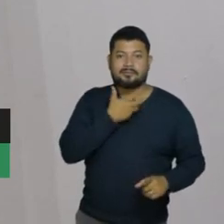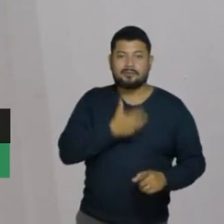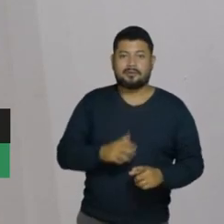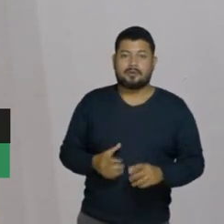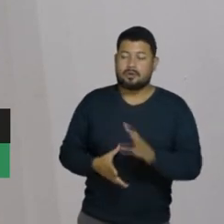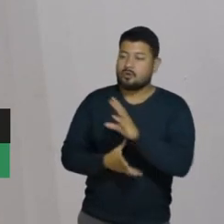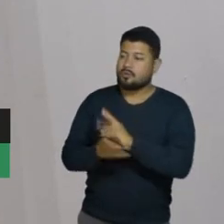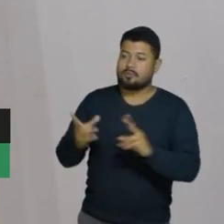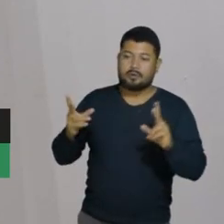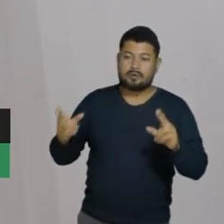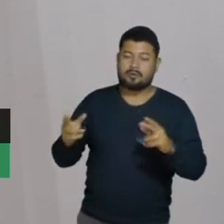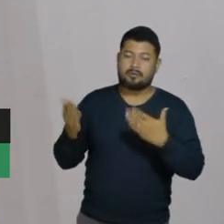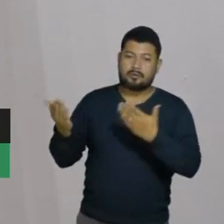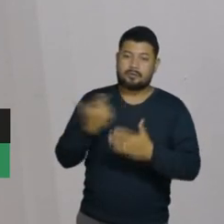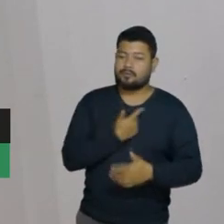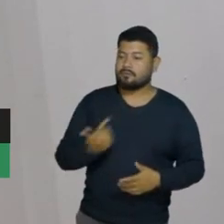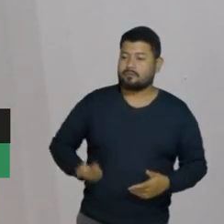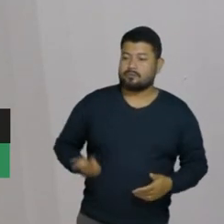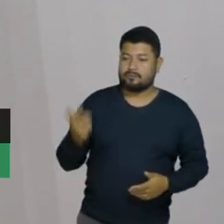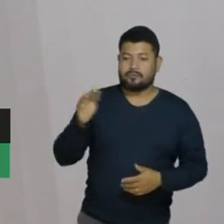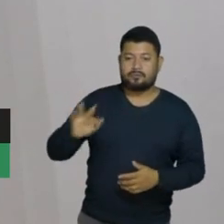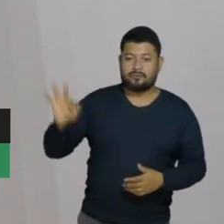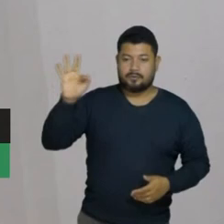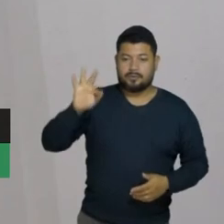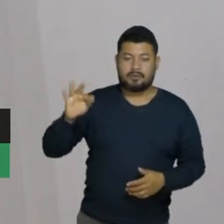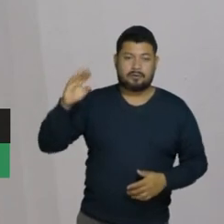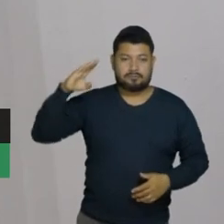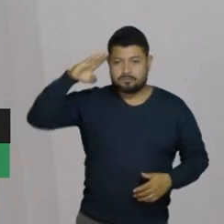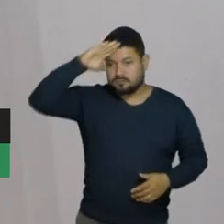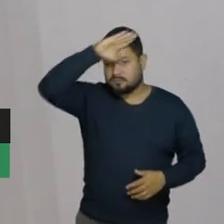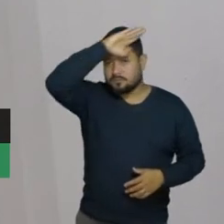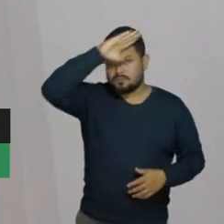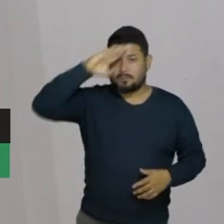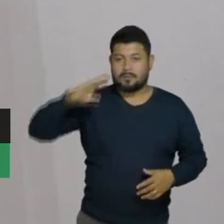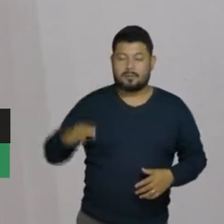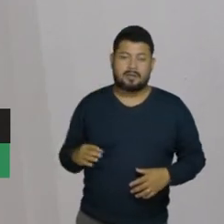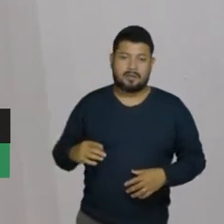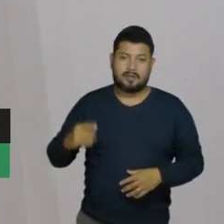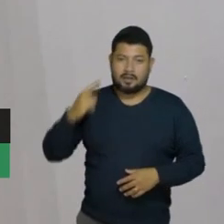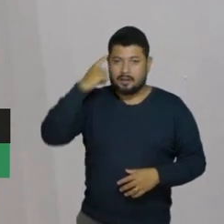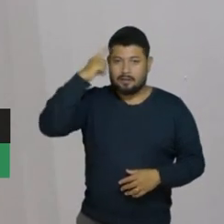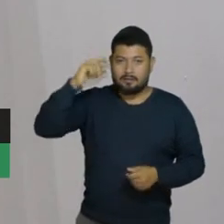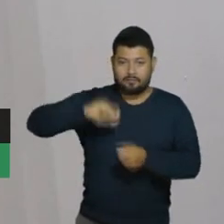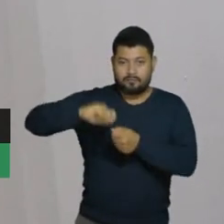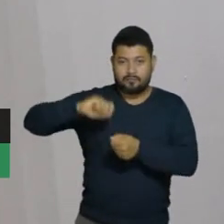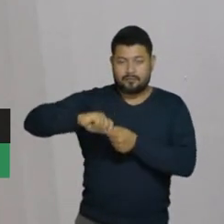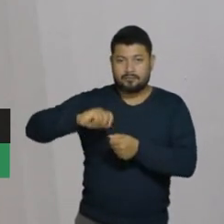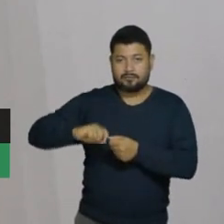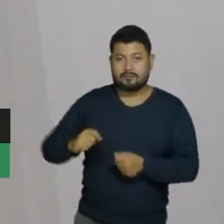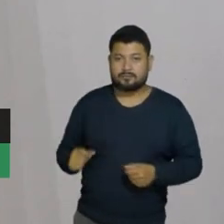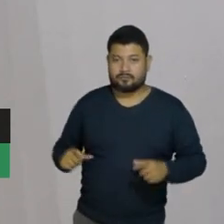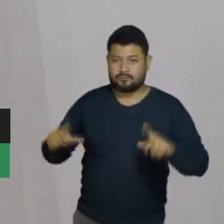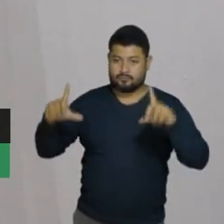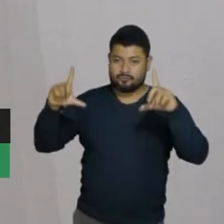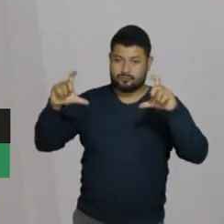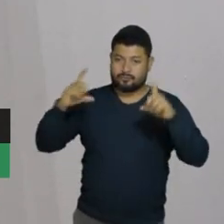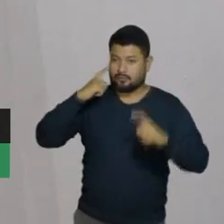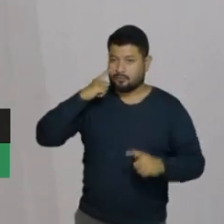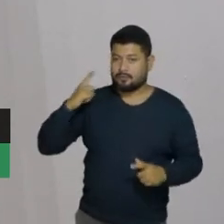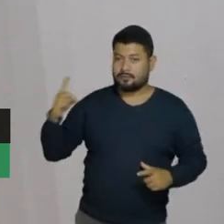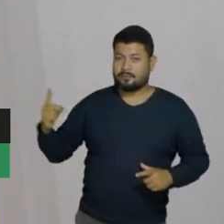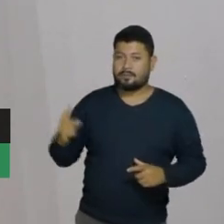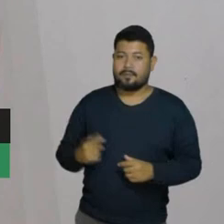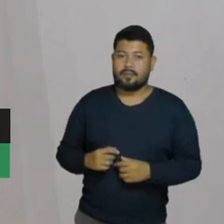presidente Bolsonaro fez. É só copiar. Está aqui. Bate uma foto. É